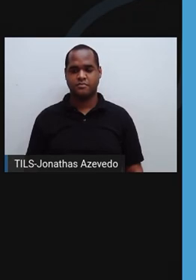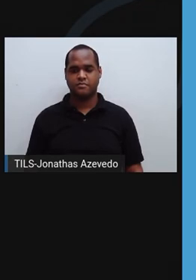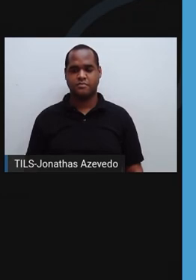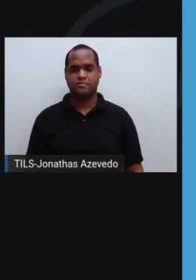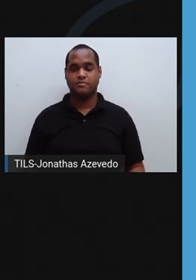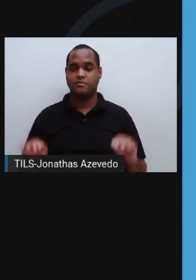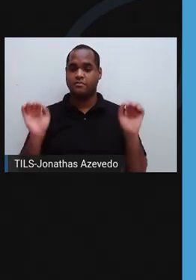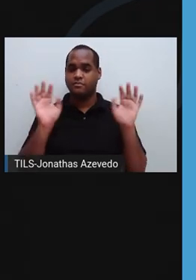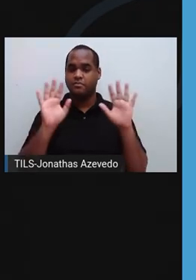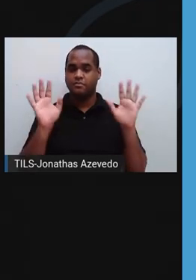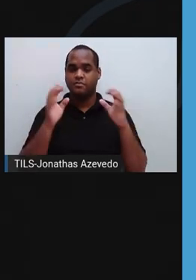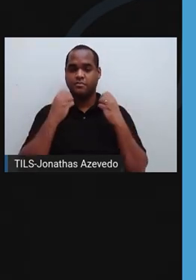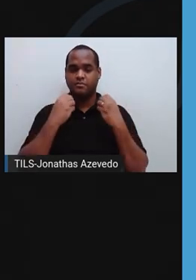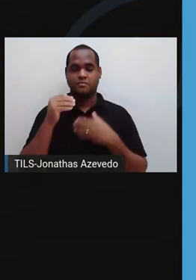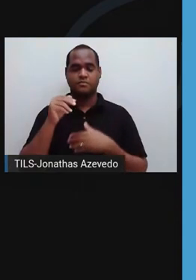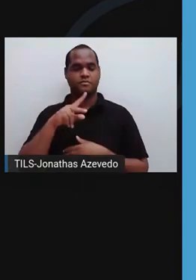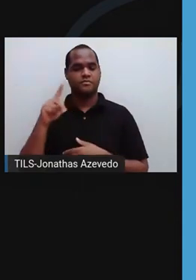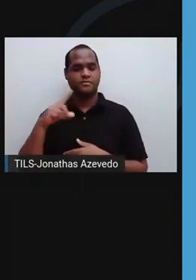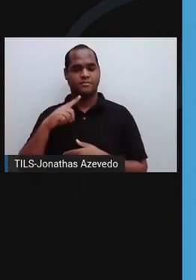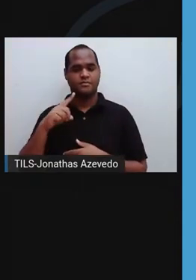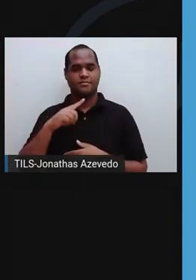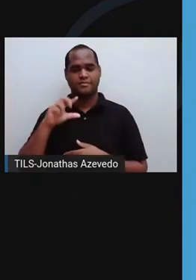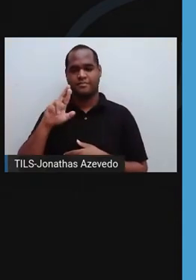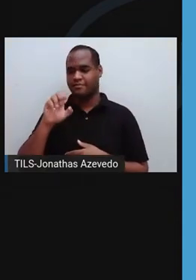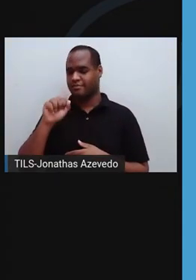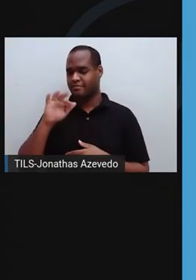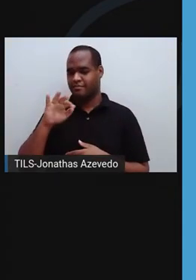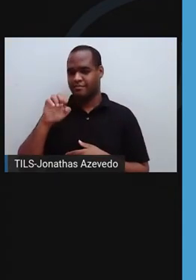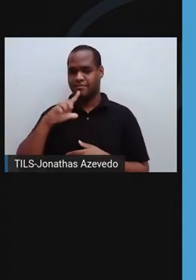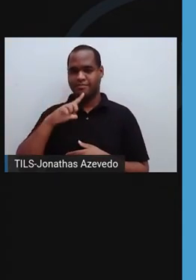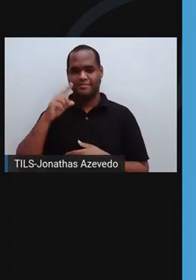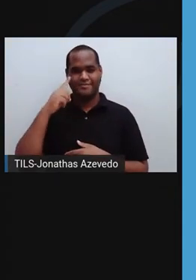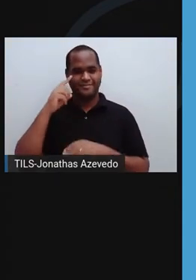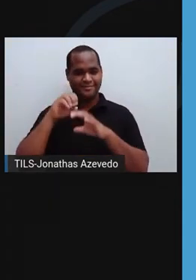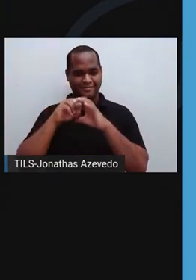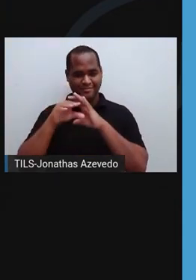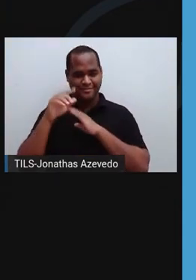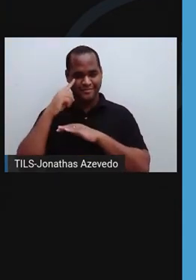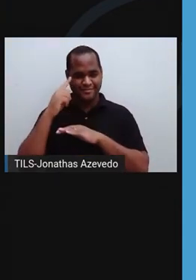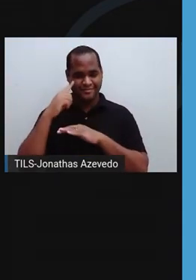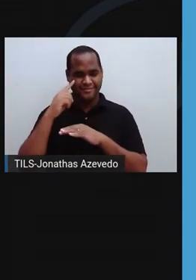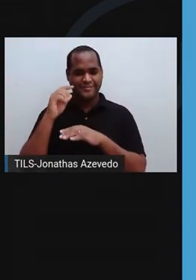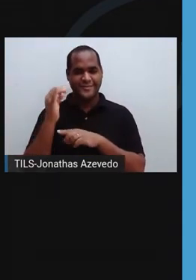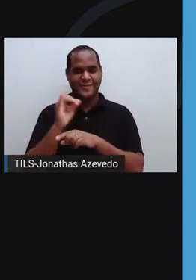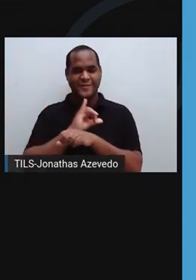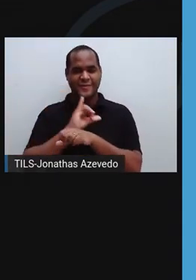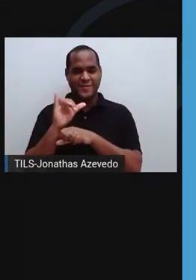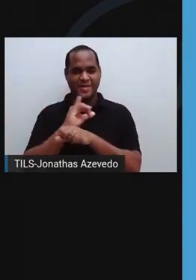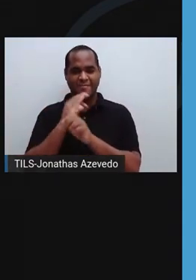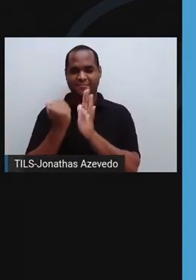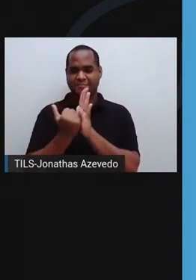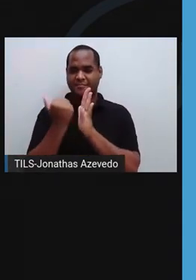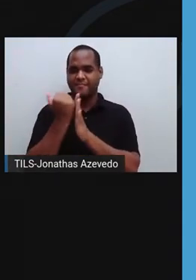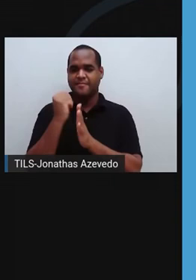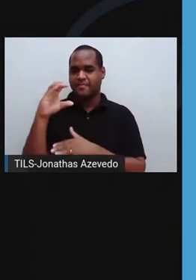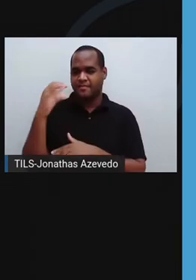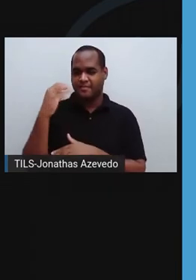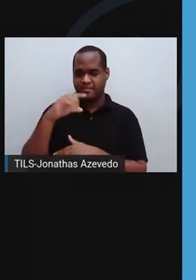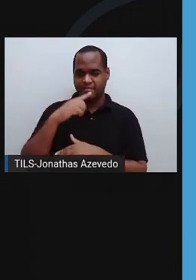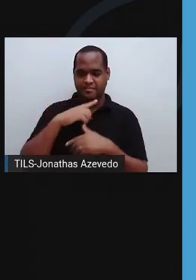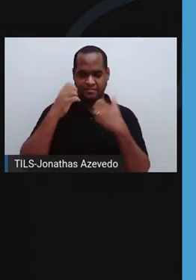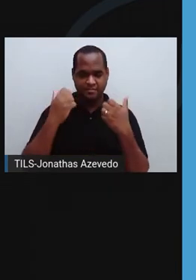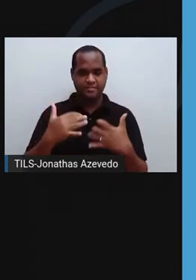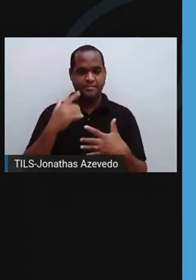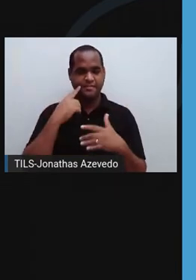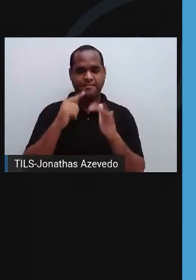Olá, eu sou a professora Rafaela Lima e esse é o seu canal Mais Ciências. O canal Mais Ciências tem como proposta reunir